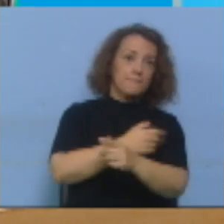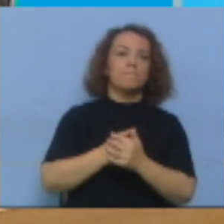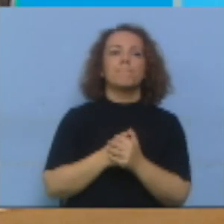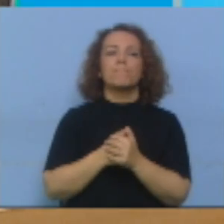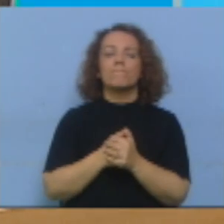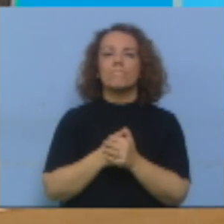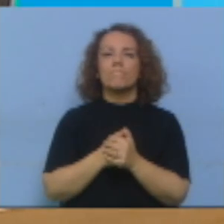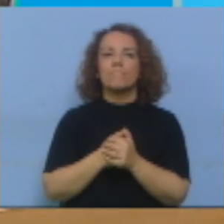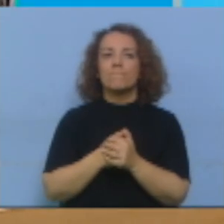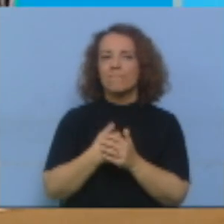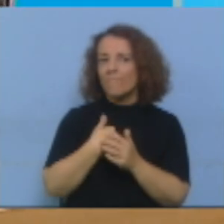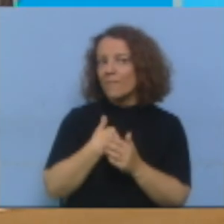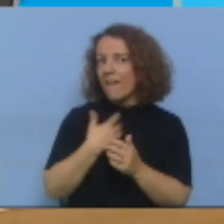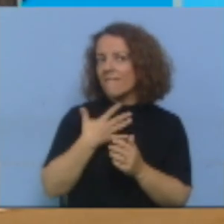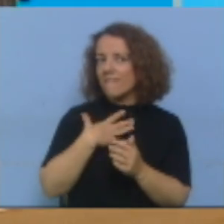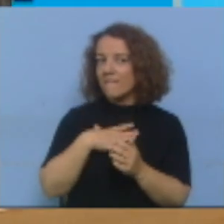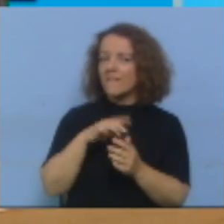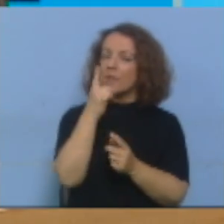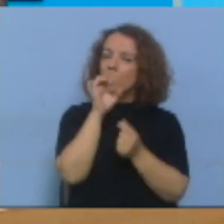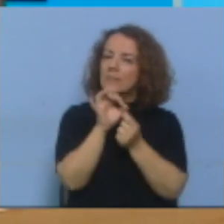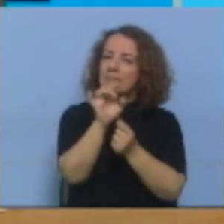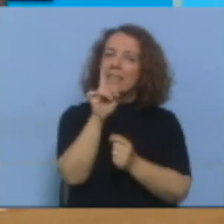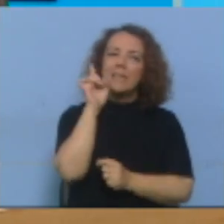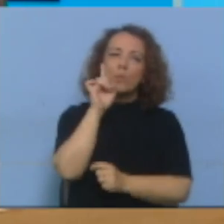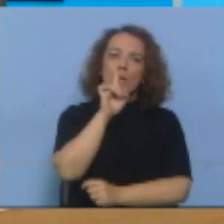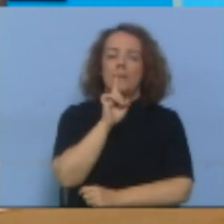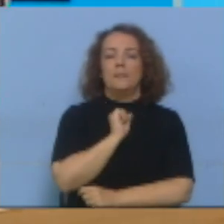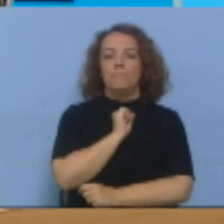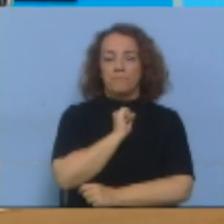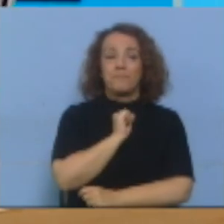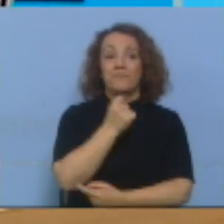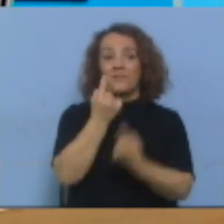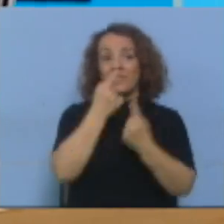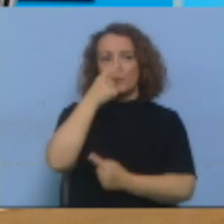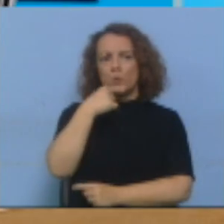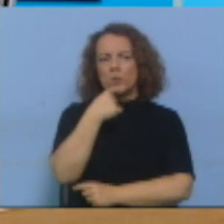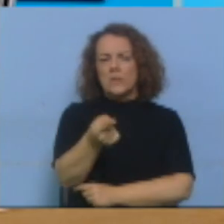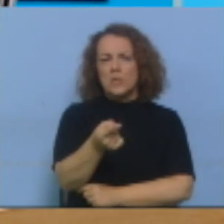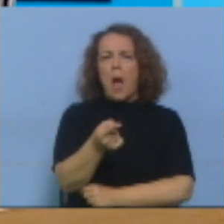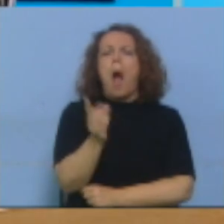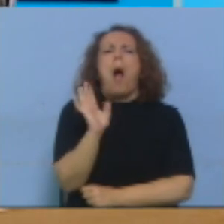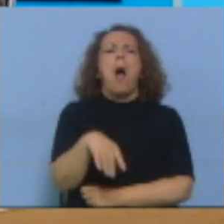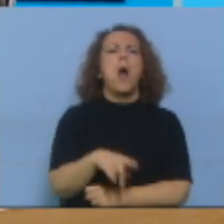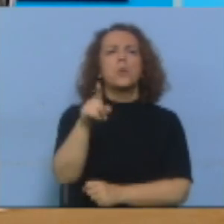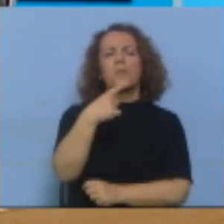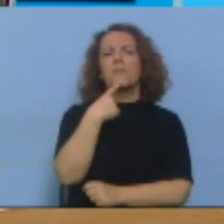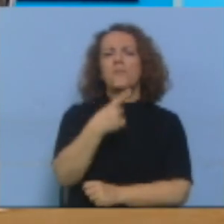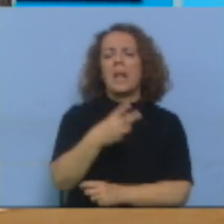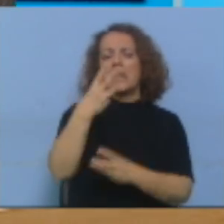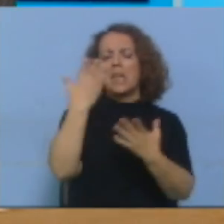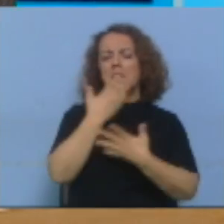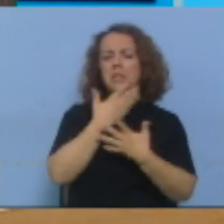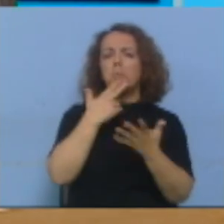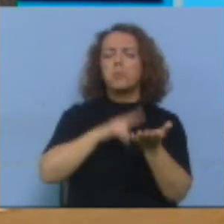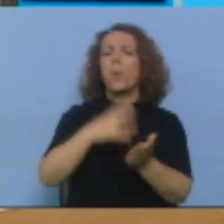Paulo, penso que há um elemento importante que nós não podemos. Porque as pessoas começam a dizer: vocês falam de tríduo pascal, mas são